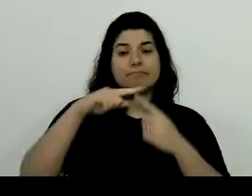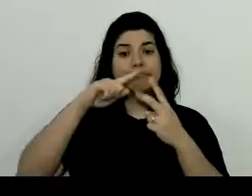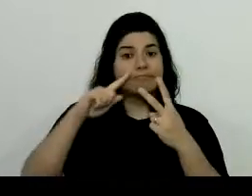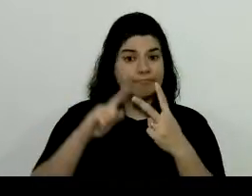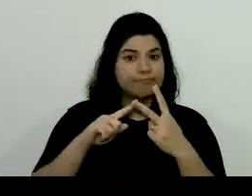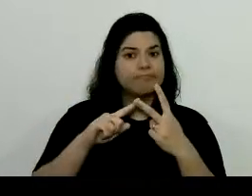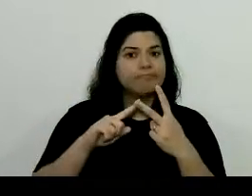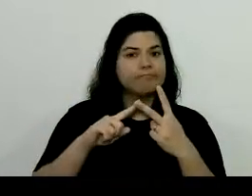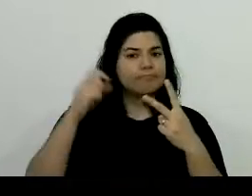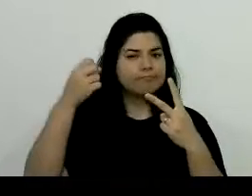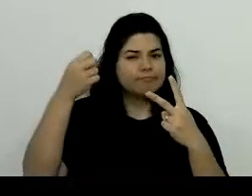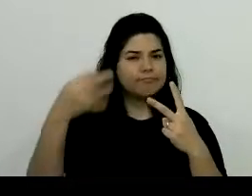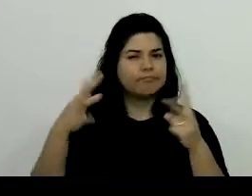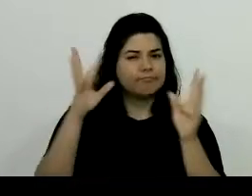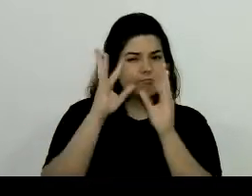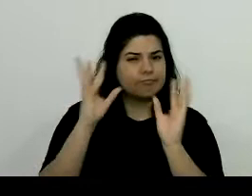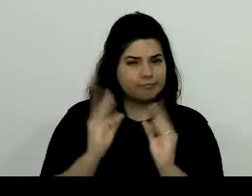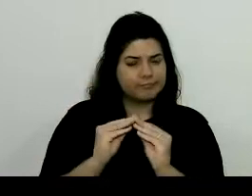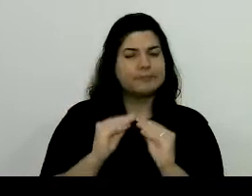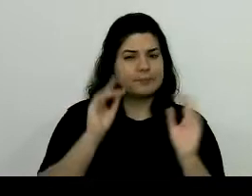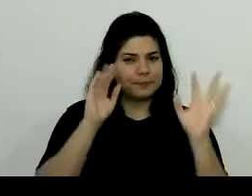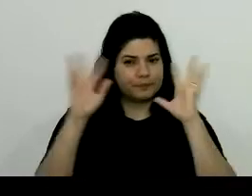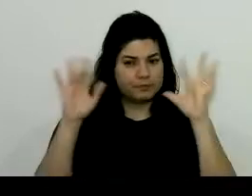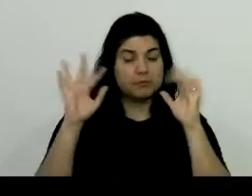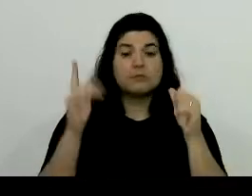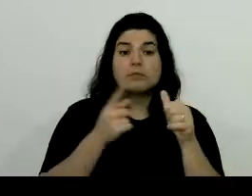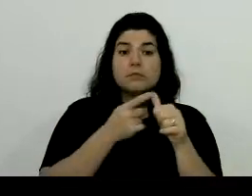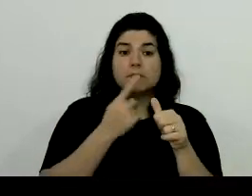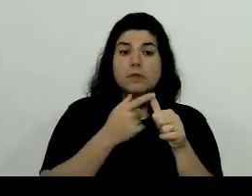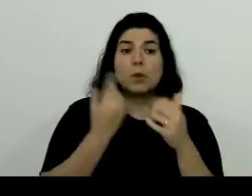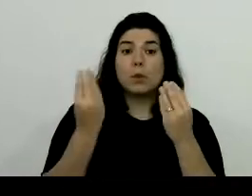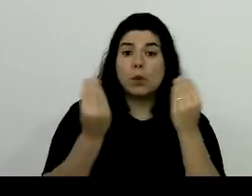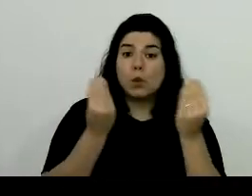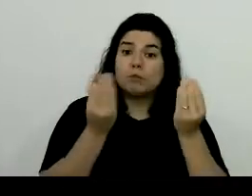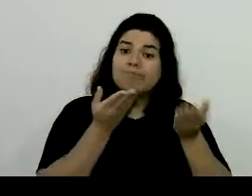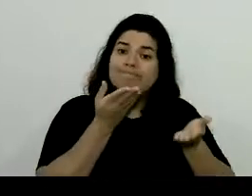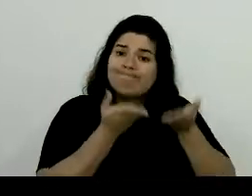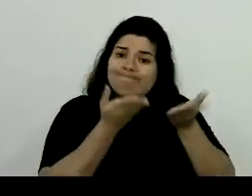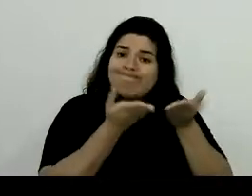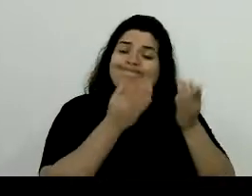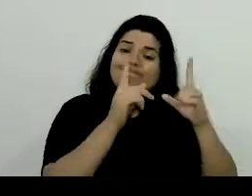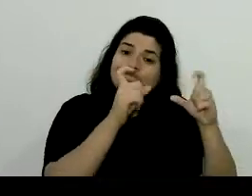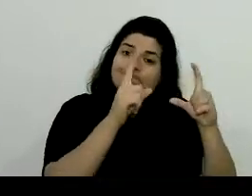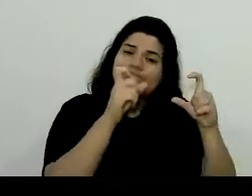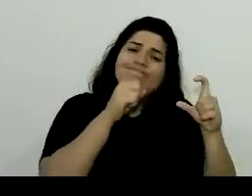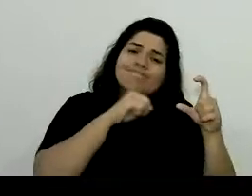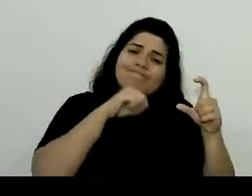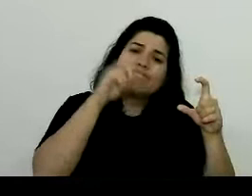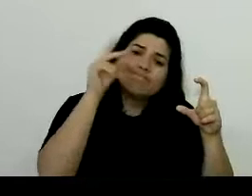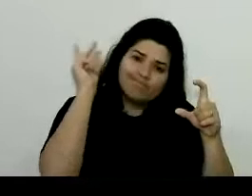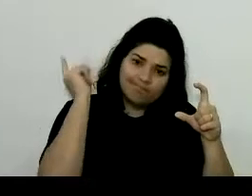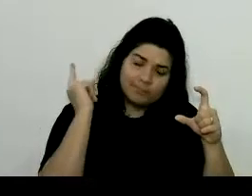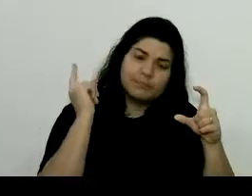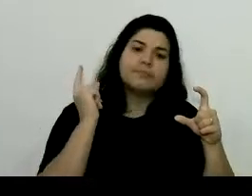dois pontos de reflexão, né? Primeiro é como tratar fotografias do passado, e aí eu faço a